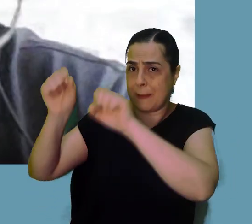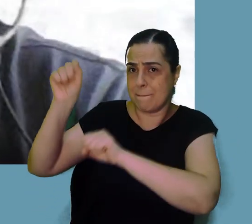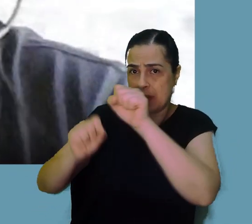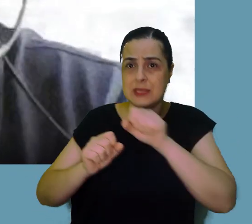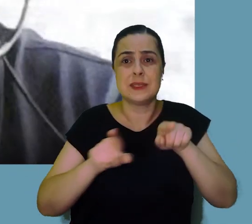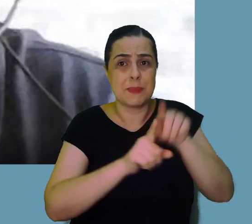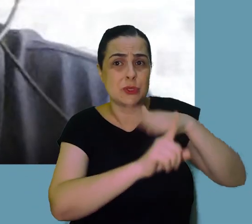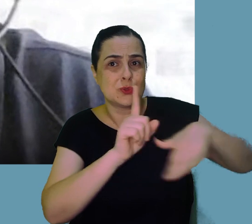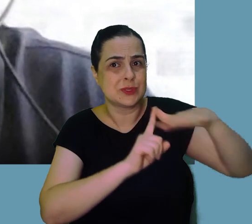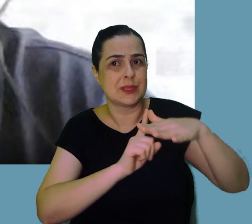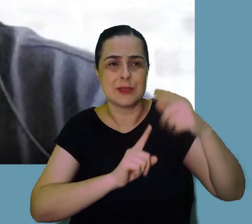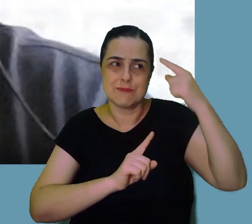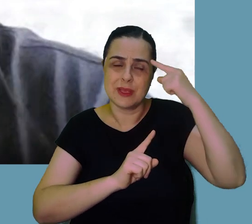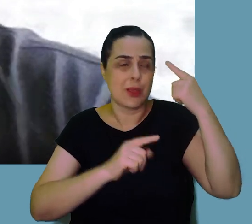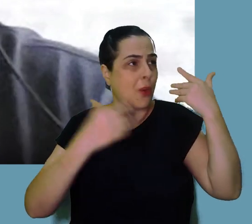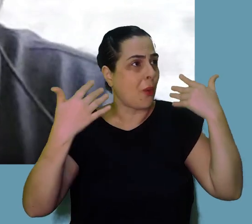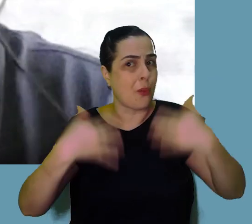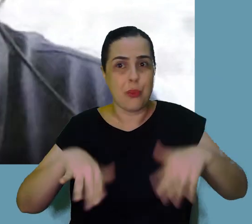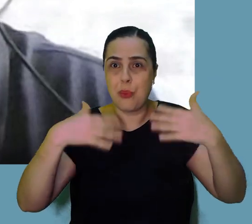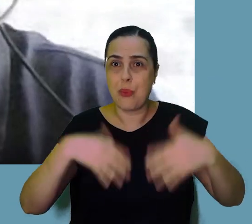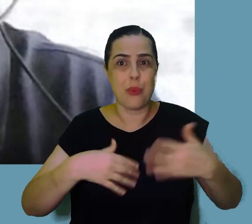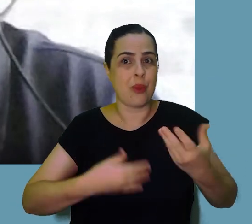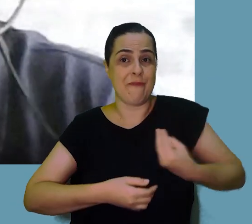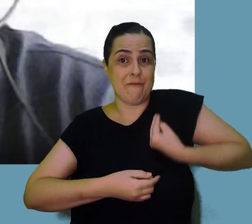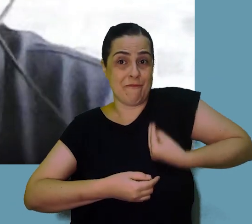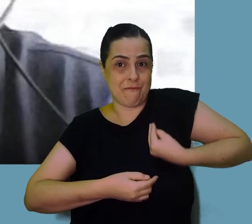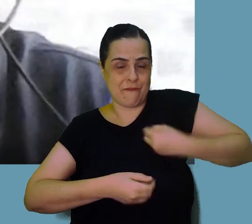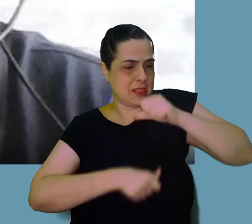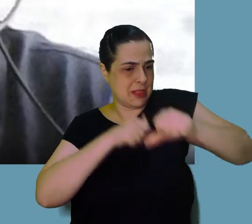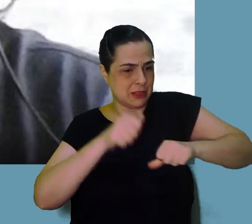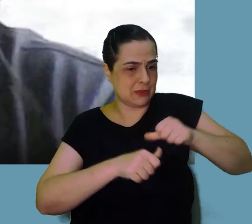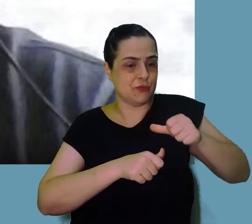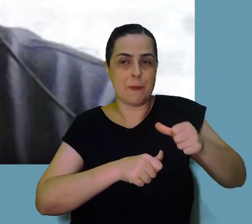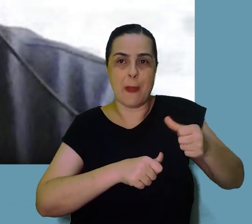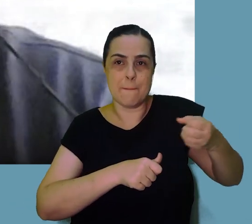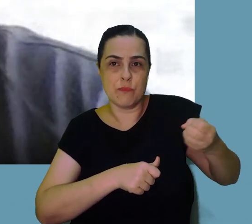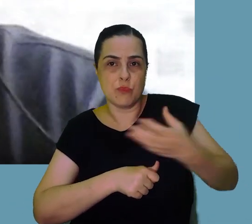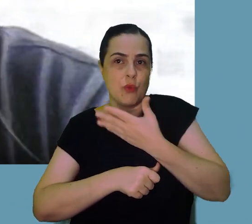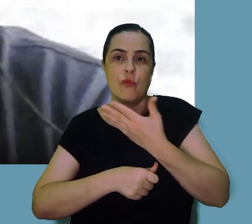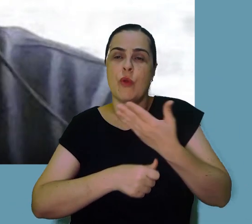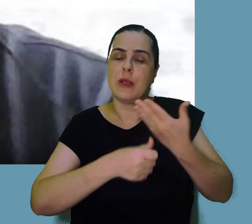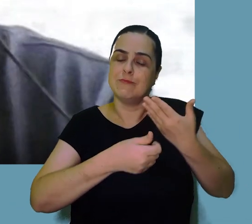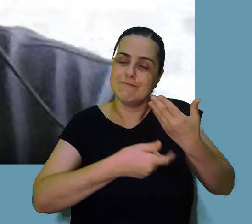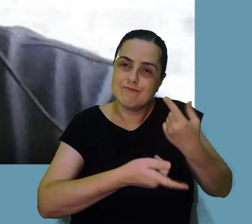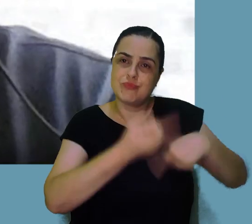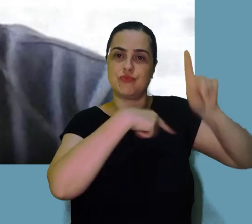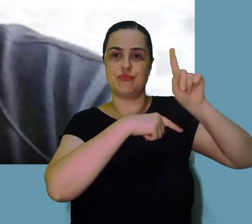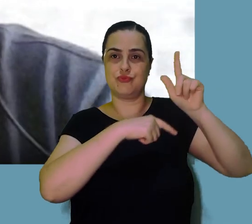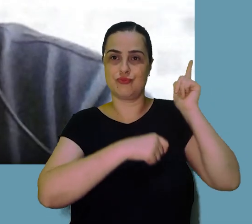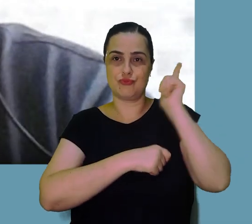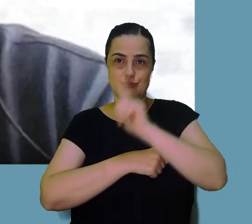sociedade, é algo muito maior. É sobre transformação de uma realidade quando você olha para uma grande